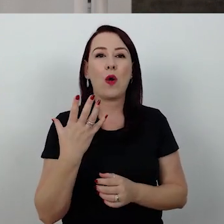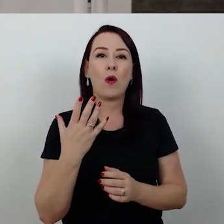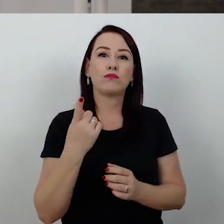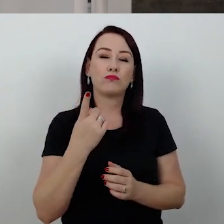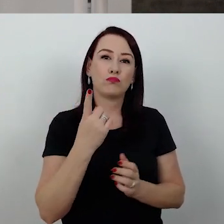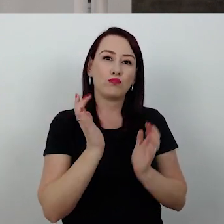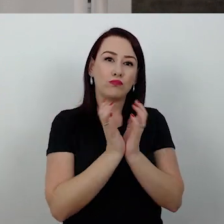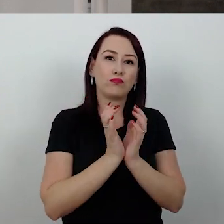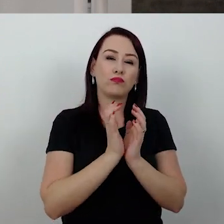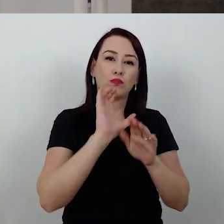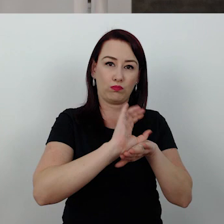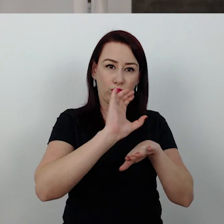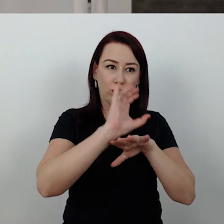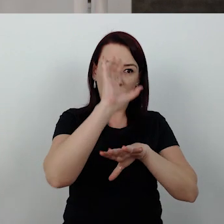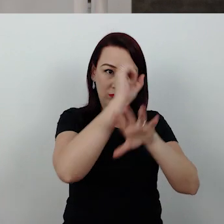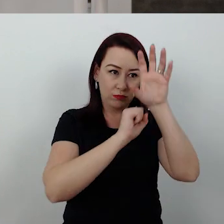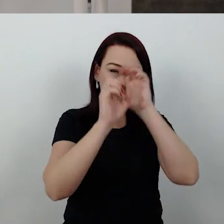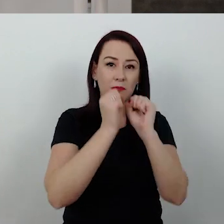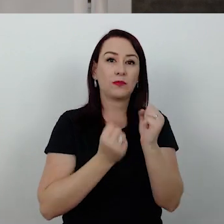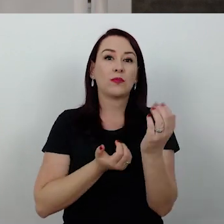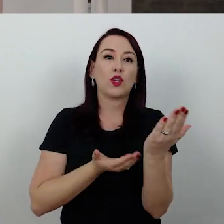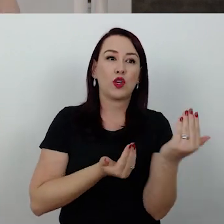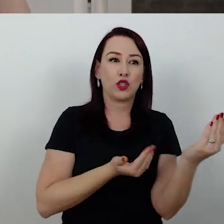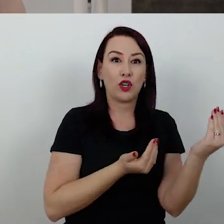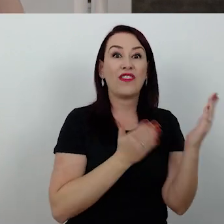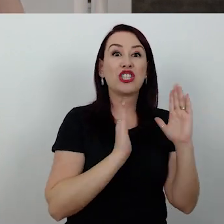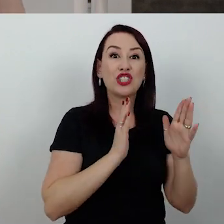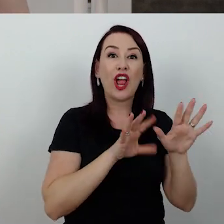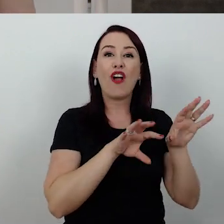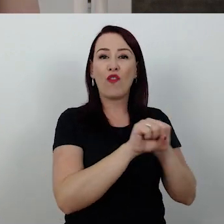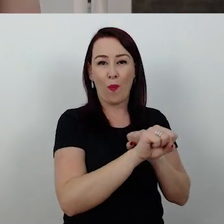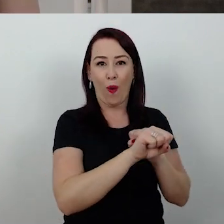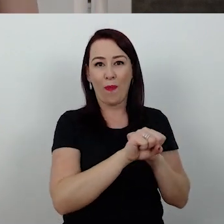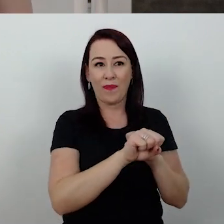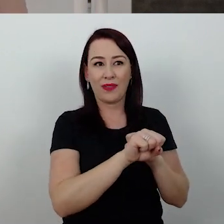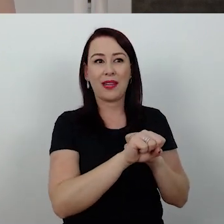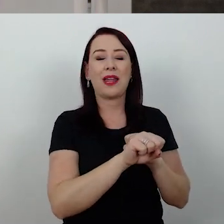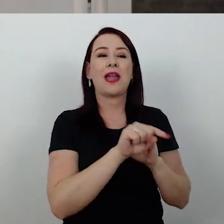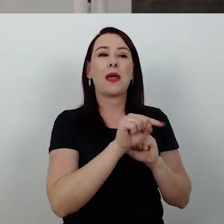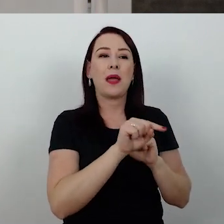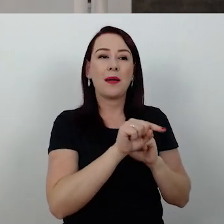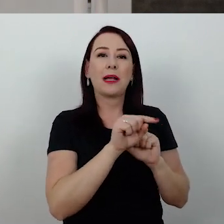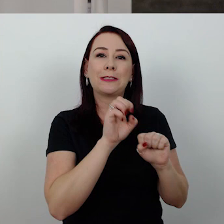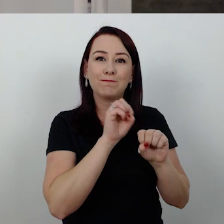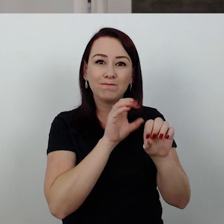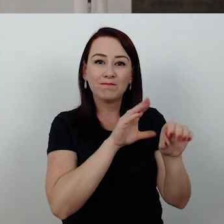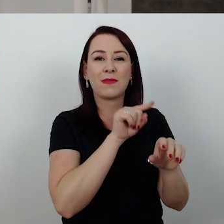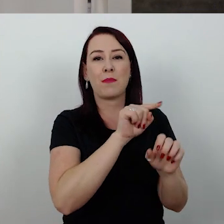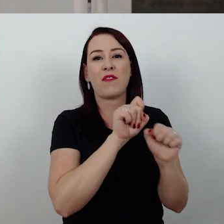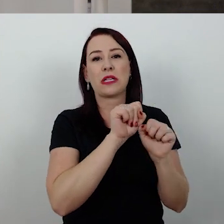de capacitação para os jovens em formação ou já formados para inscrição na